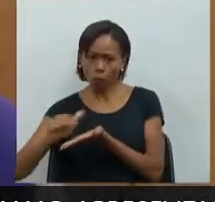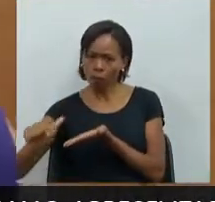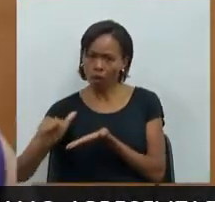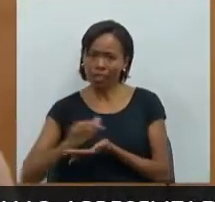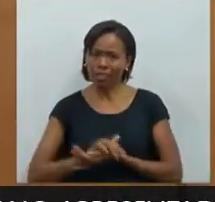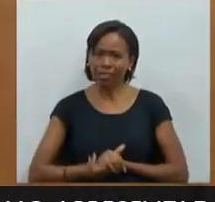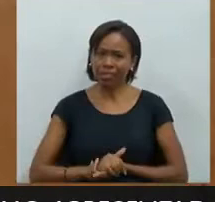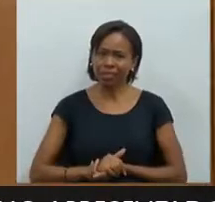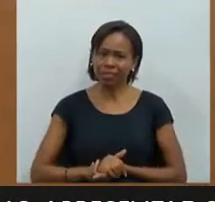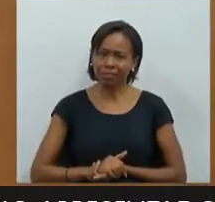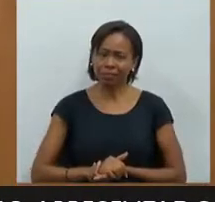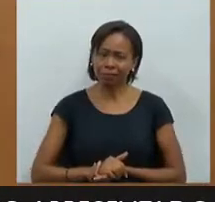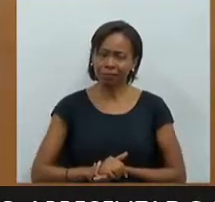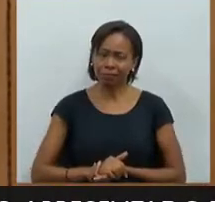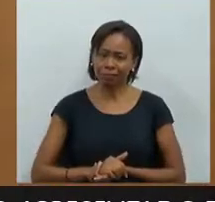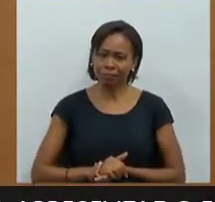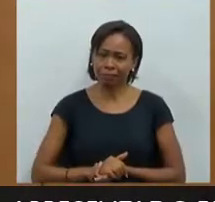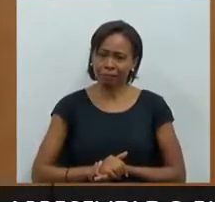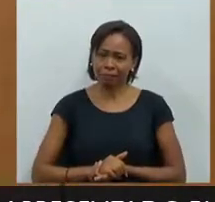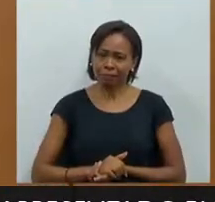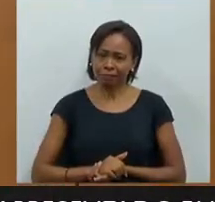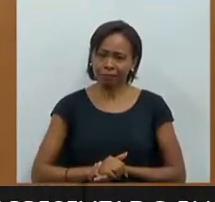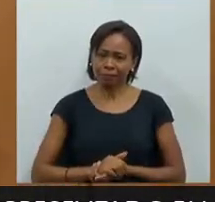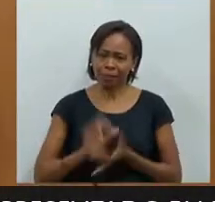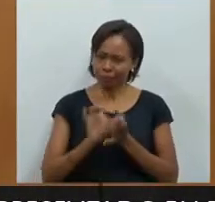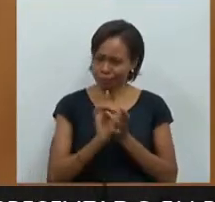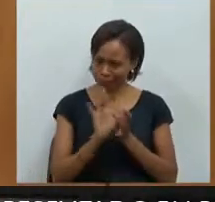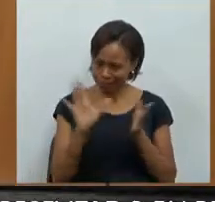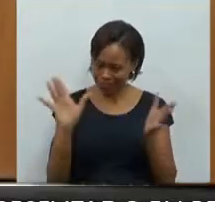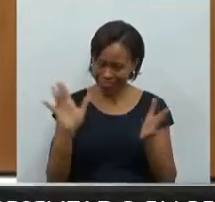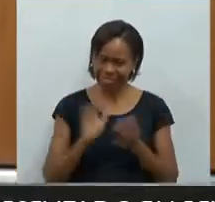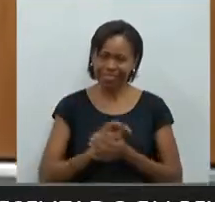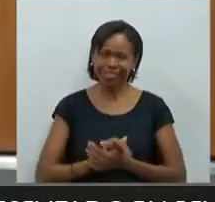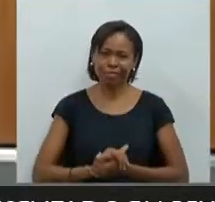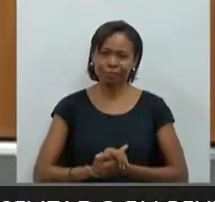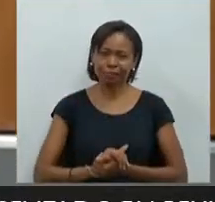Rosa. Não, fica à vontade.